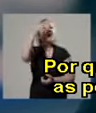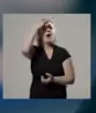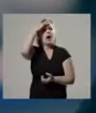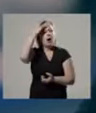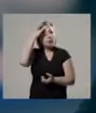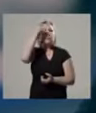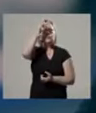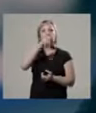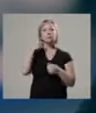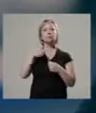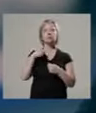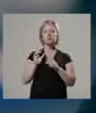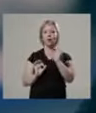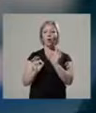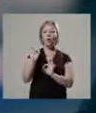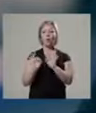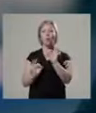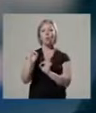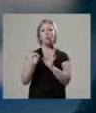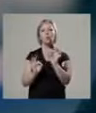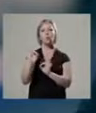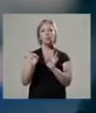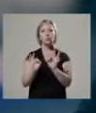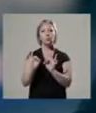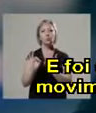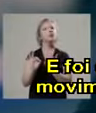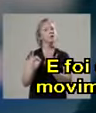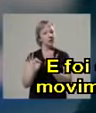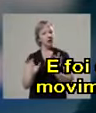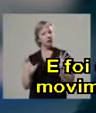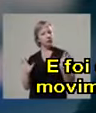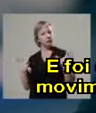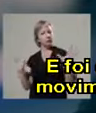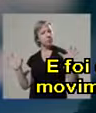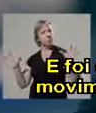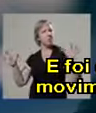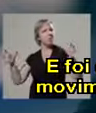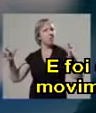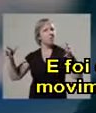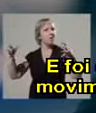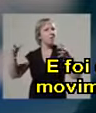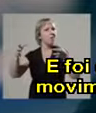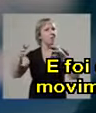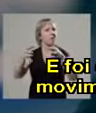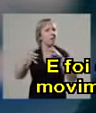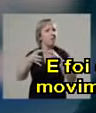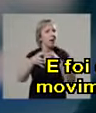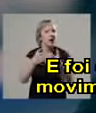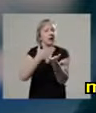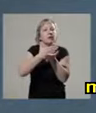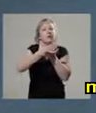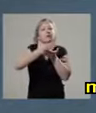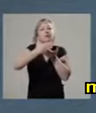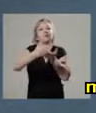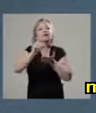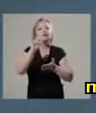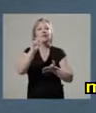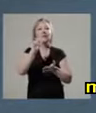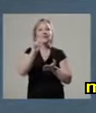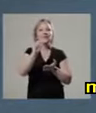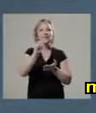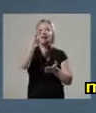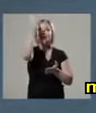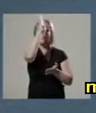com deficiência também se organizarem? E foi o que aconteceu. Foi um movimento espontâneo mesmo